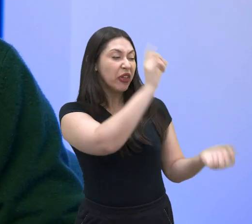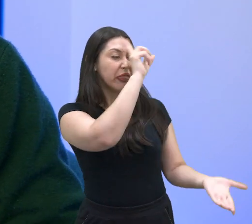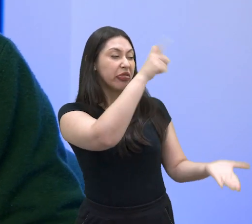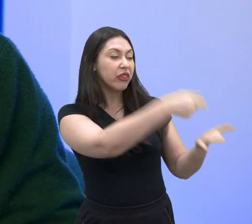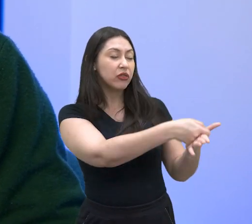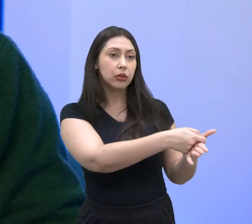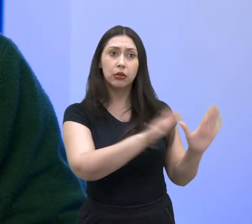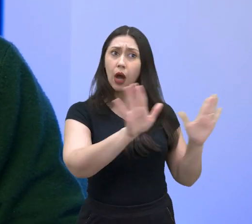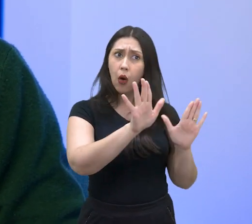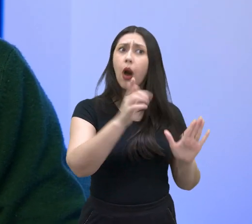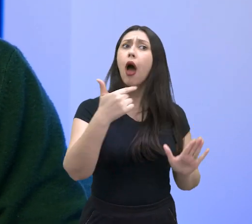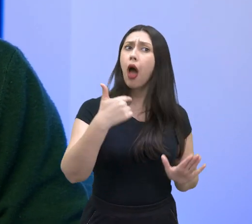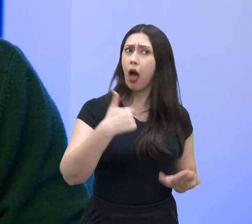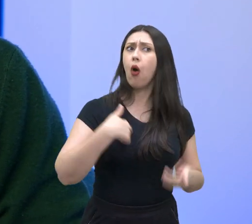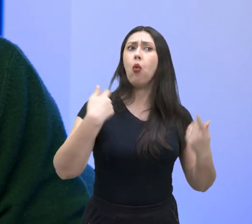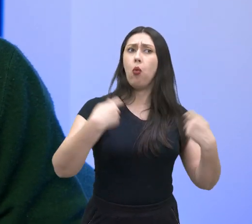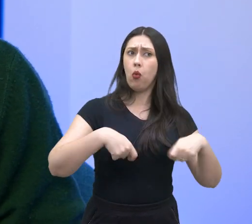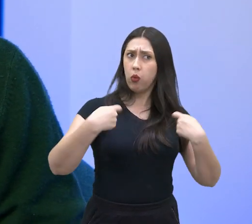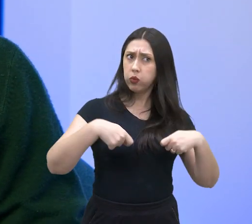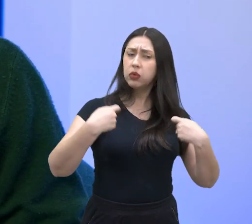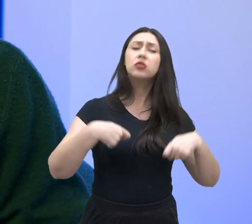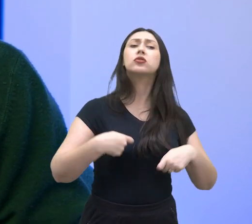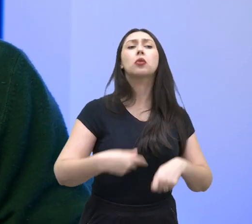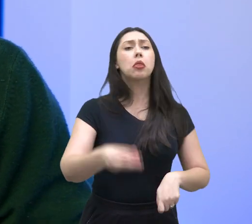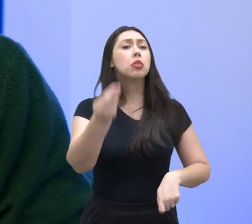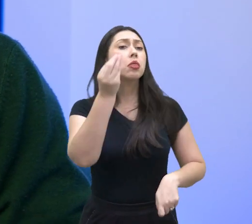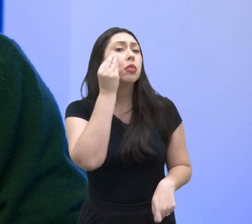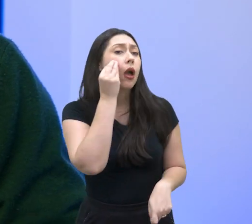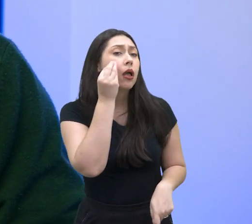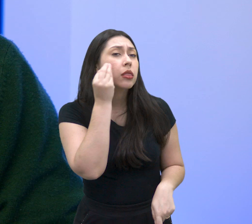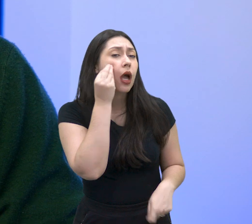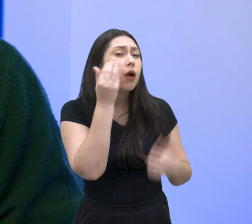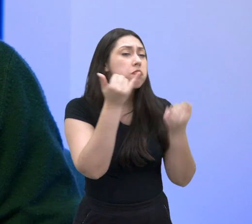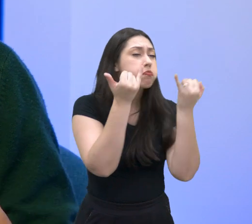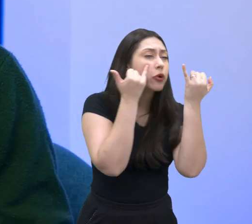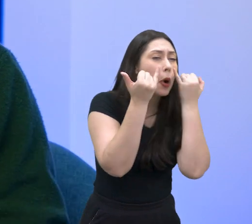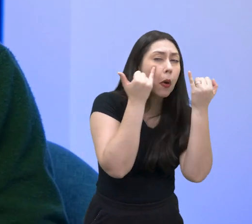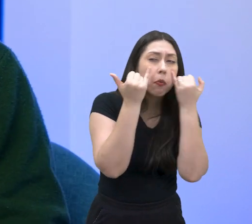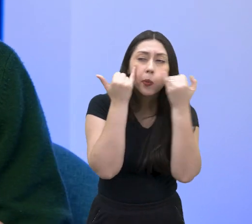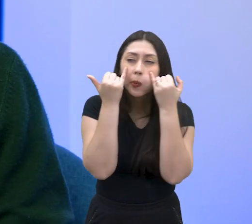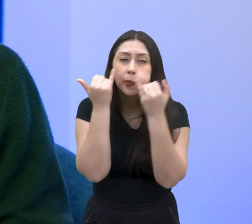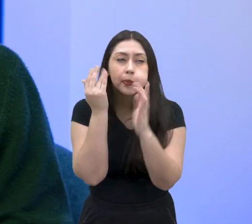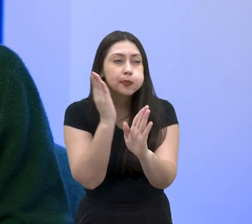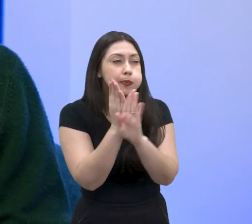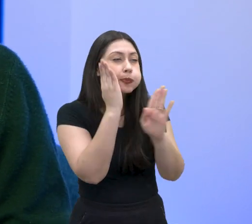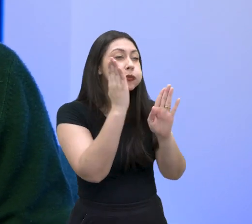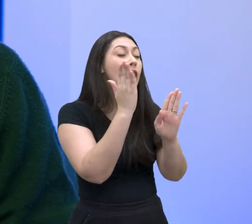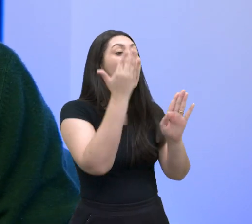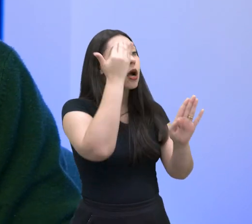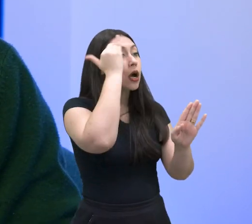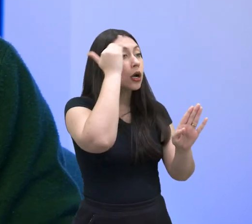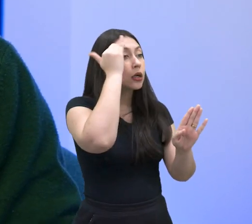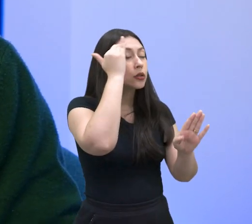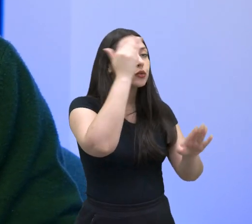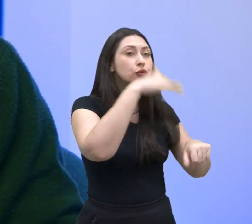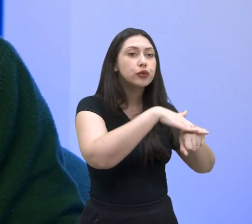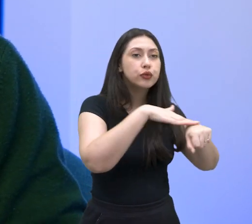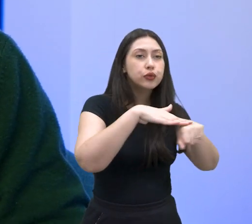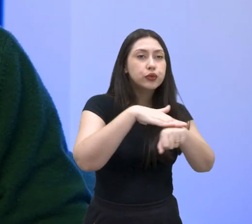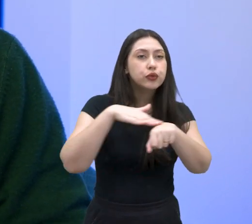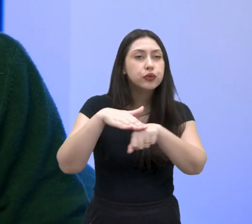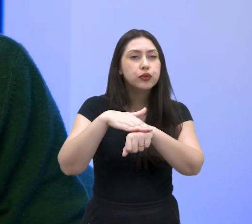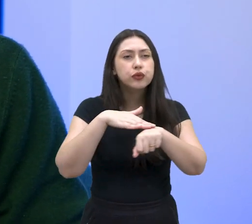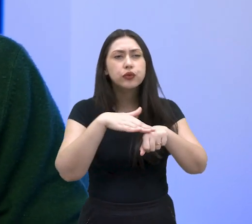que correr atrás dessas informações, eu tenho que entender nas conversas com as pessoas qual que é a